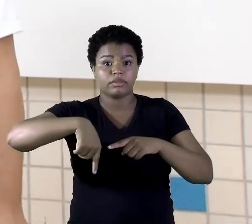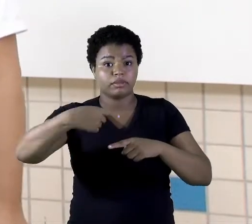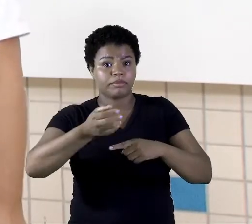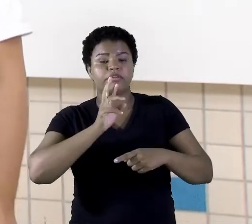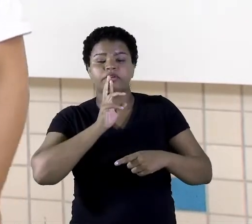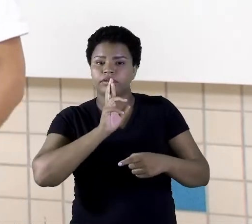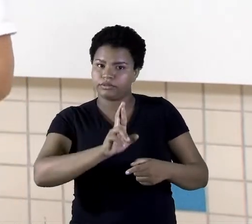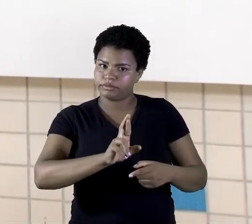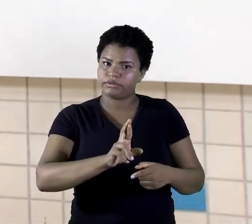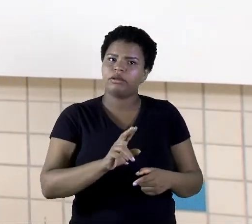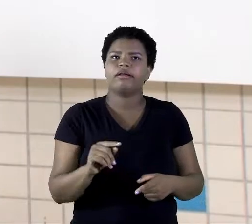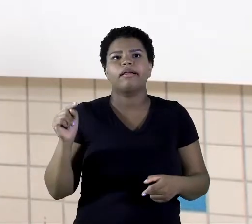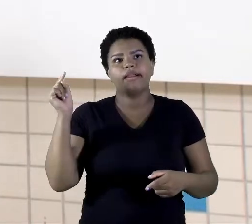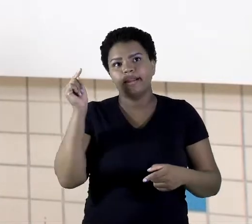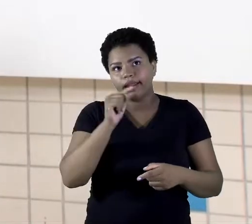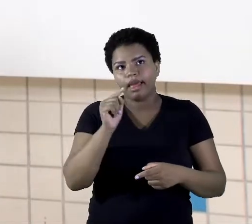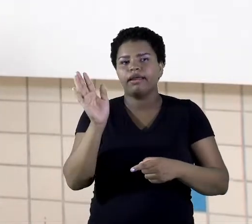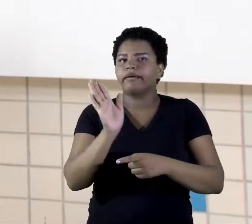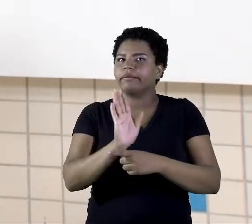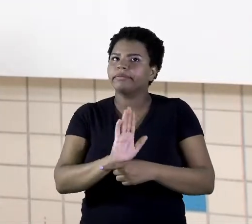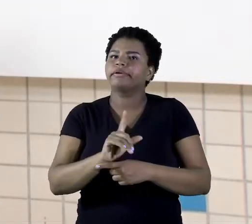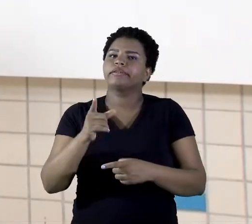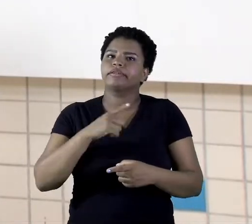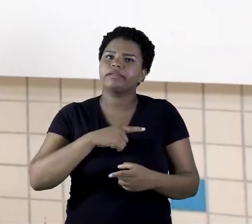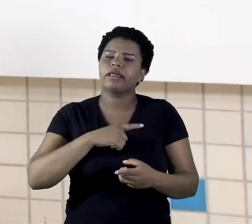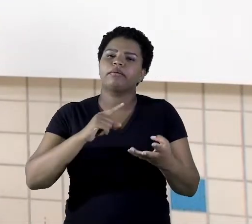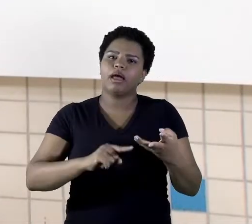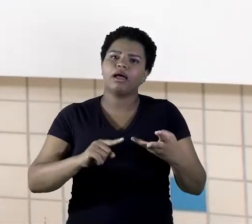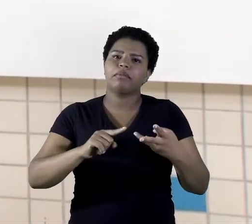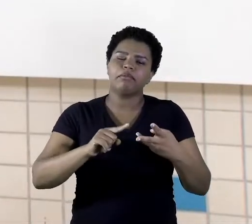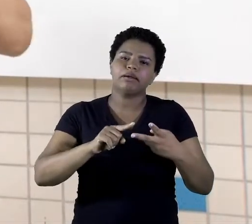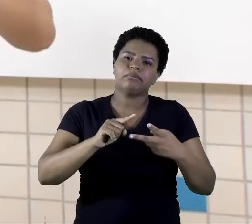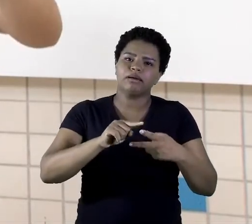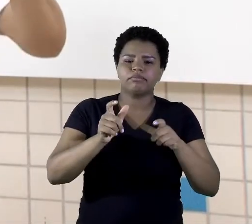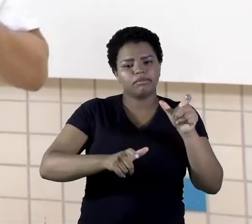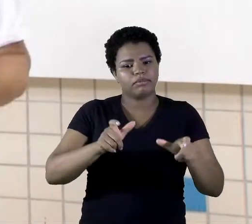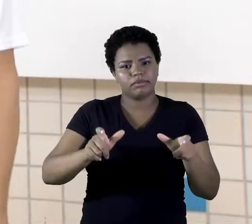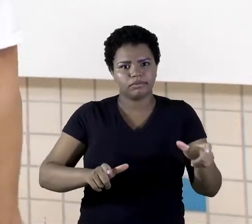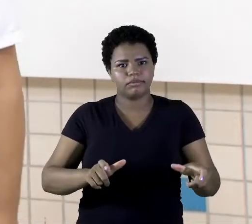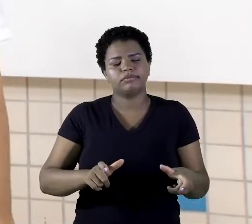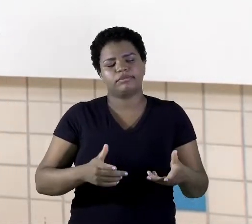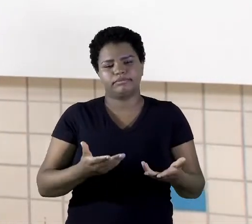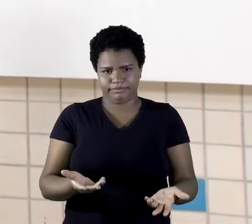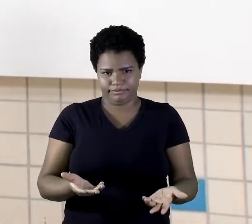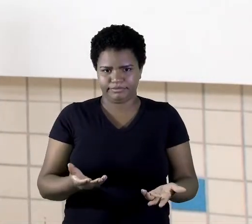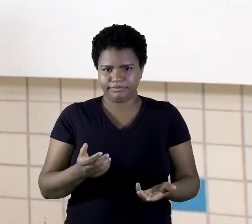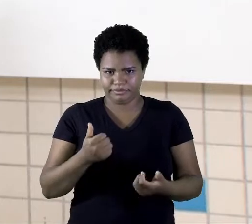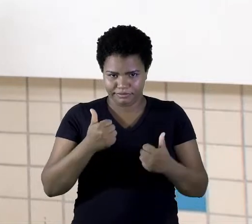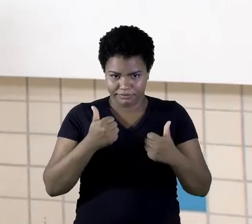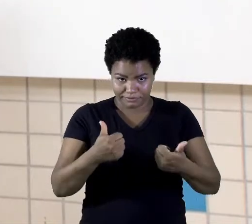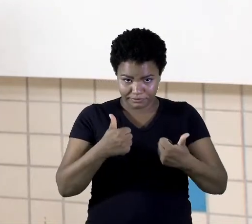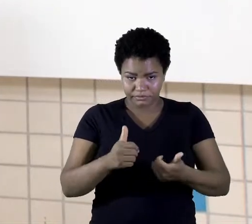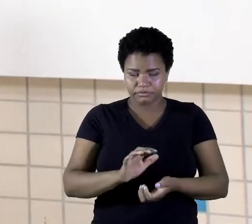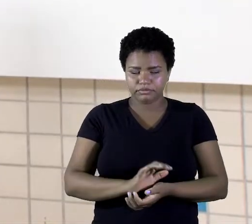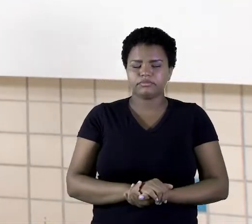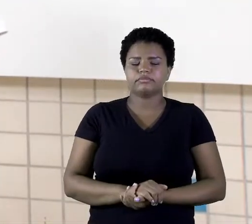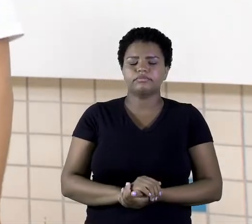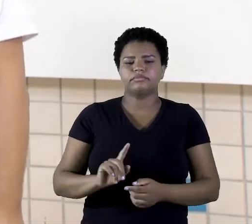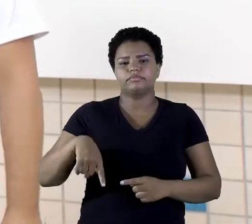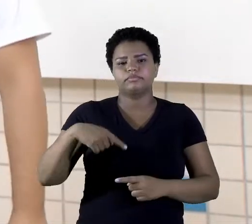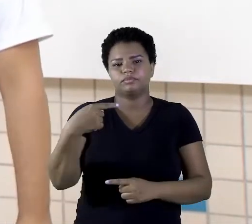a número 10. Então, lá no caderno você vai escrever: quais personagens fazem parte da obra na peça que